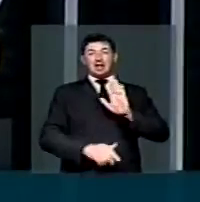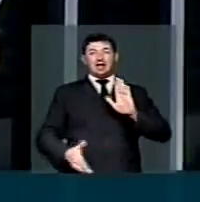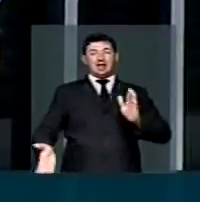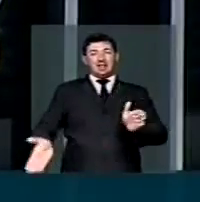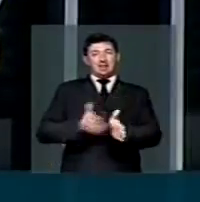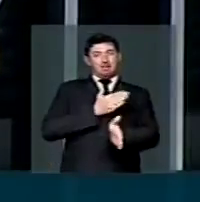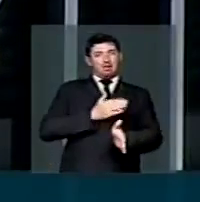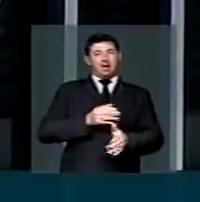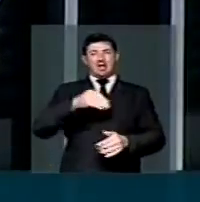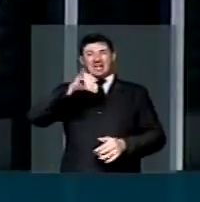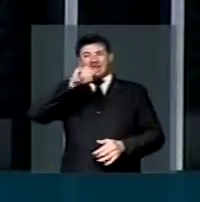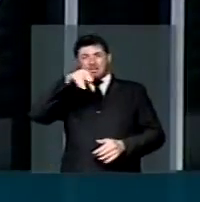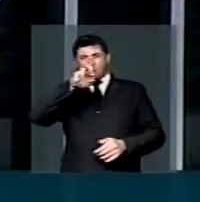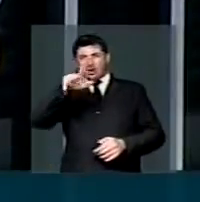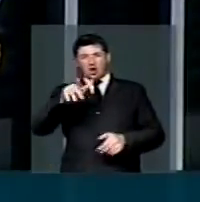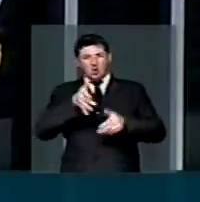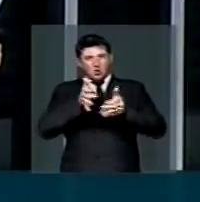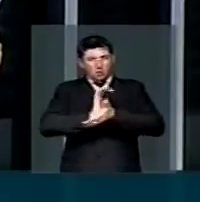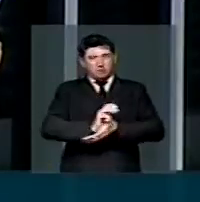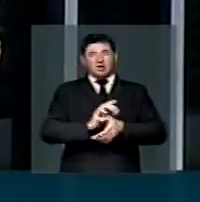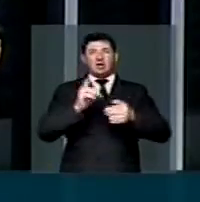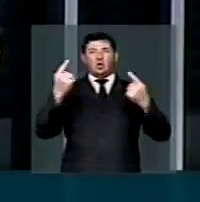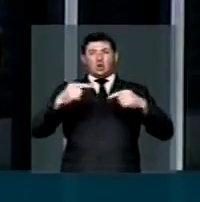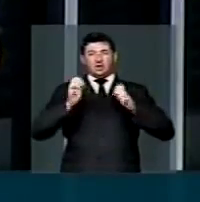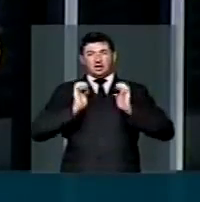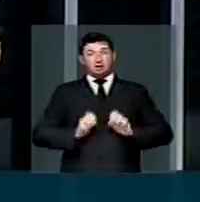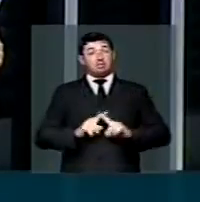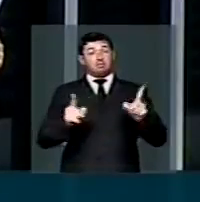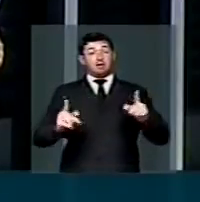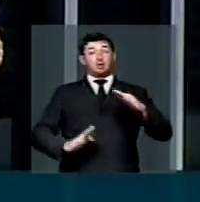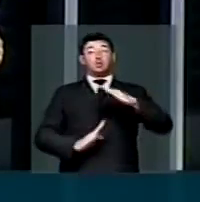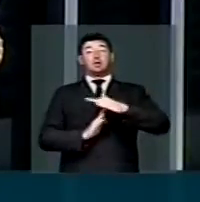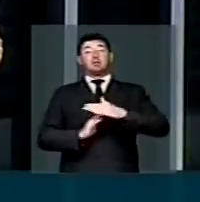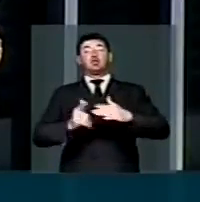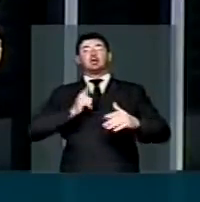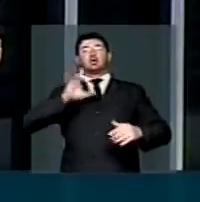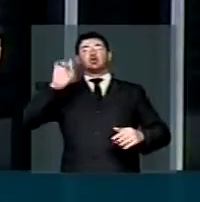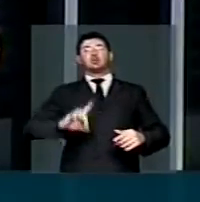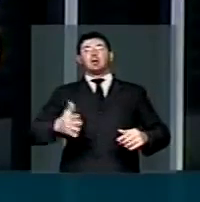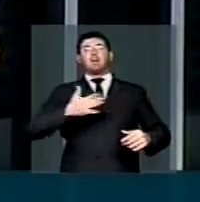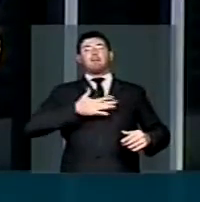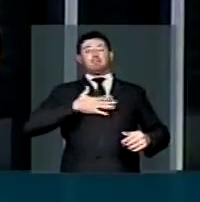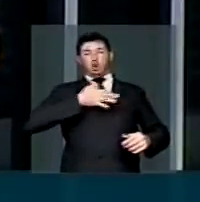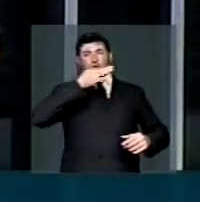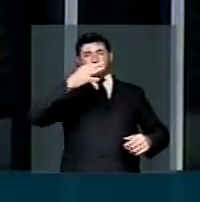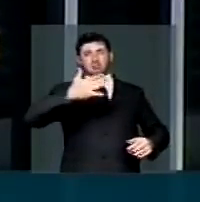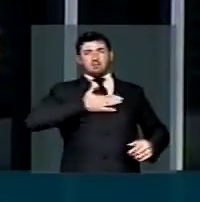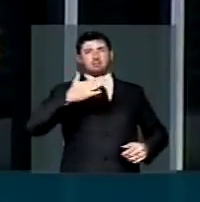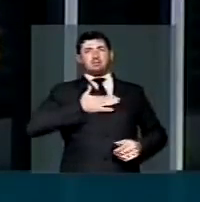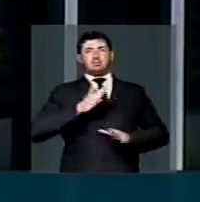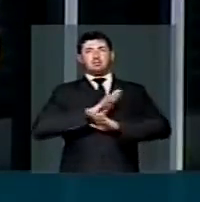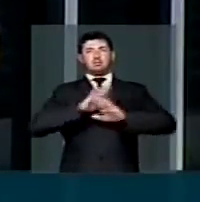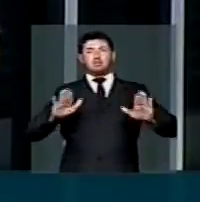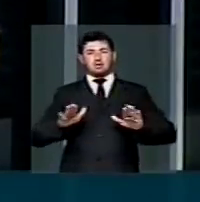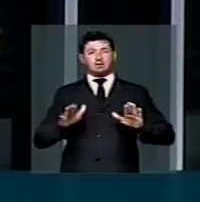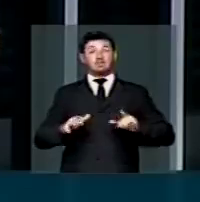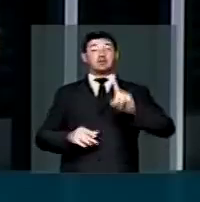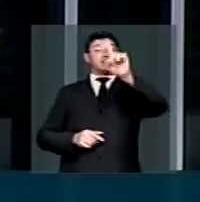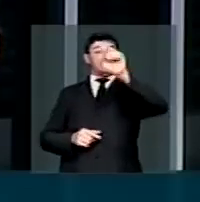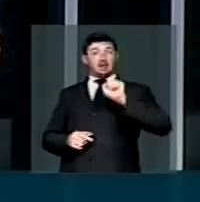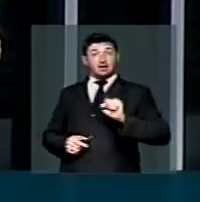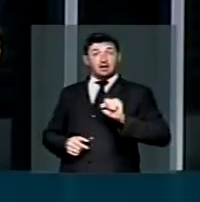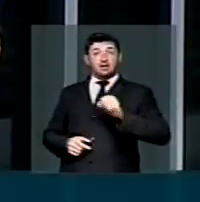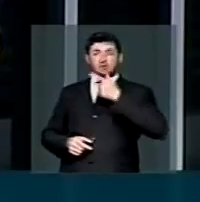foi nada imoral, humilhante ou antiético, mas dentro do limite do direito de me expressar e expor minha opinião, que